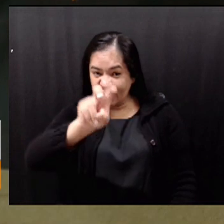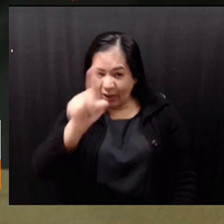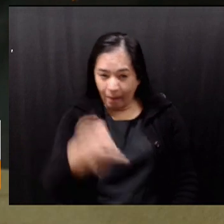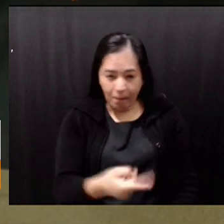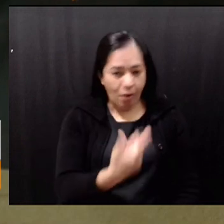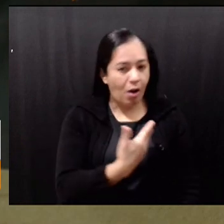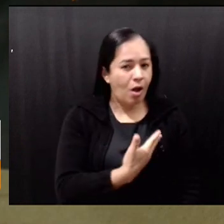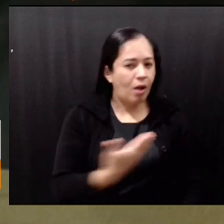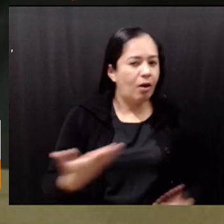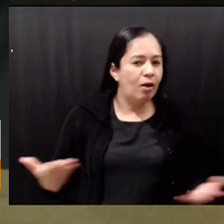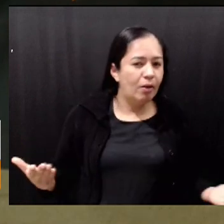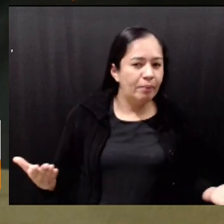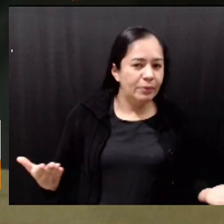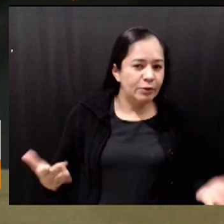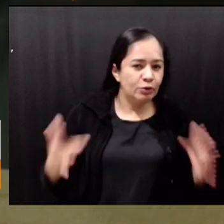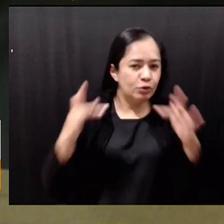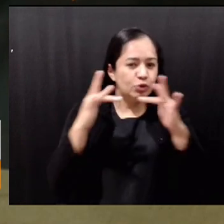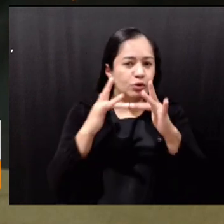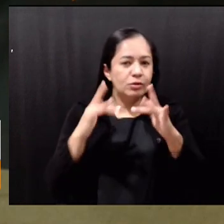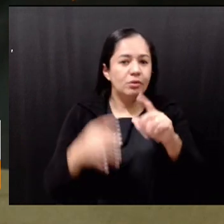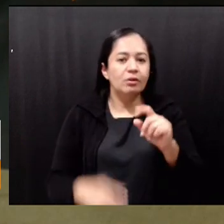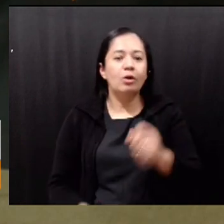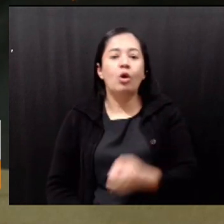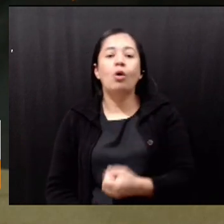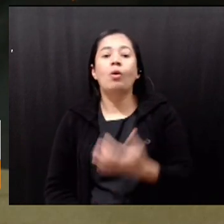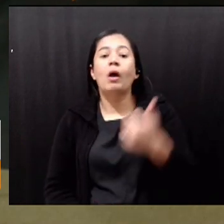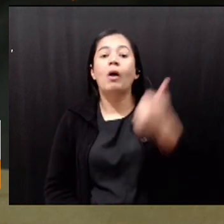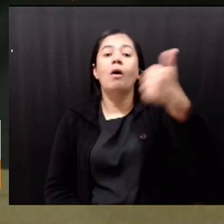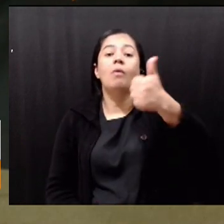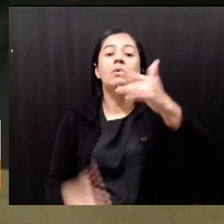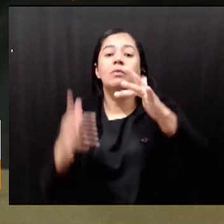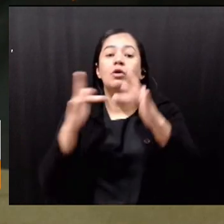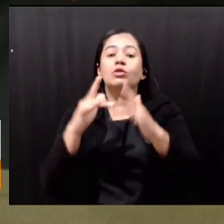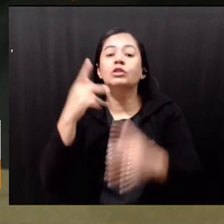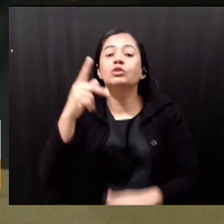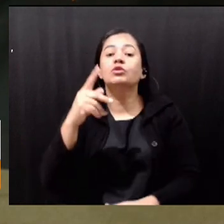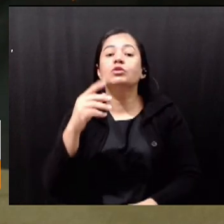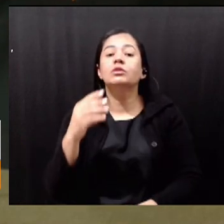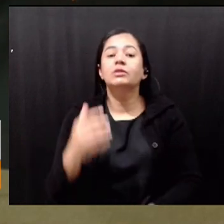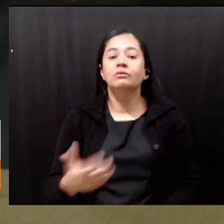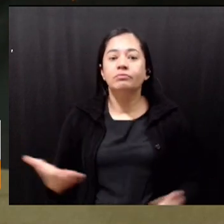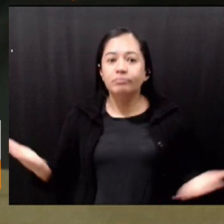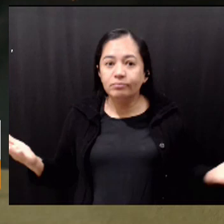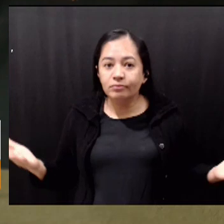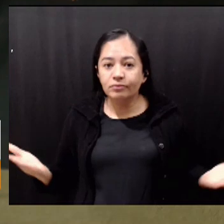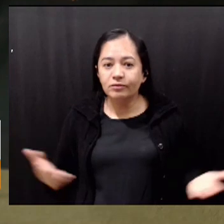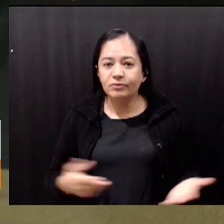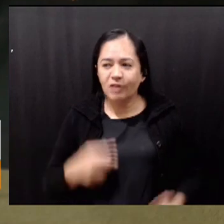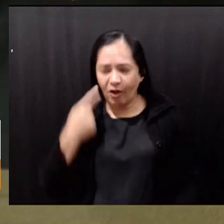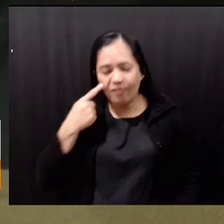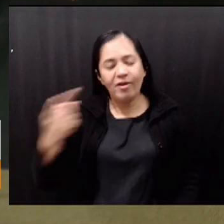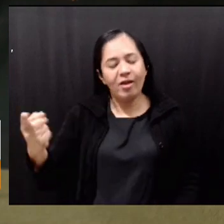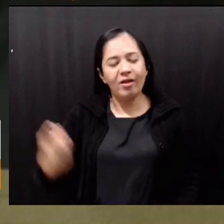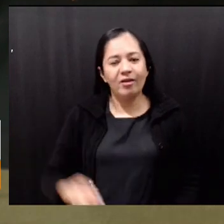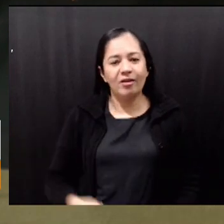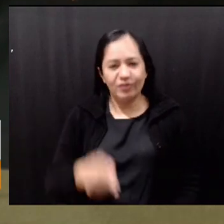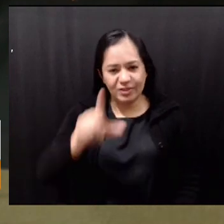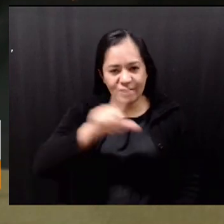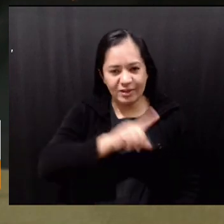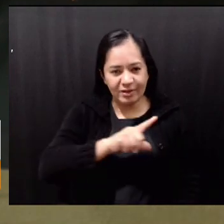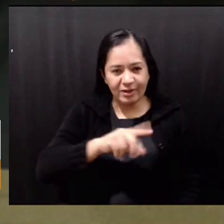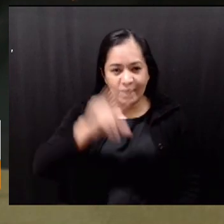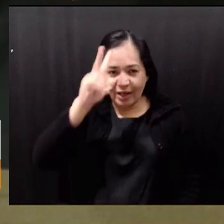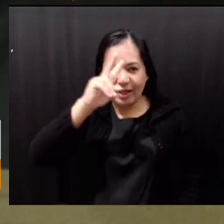seu contato? Qual é o primeiro contato do seu celular referente à amizade? Dá uma olhadinha aí, você tem? Você lembra o telefone de cor?